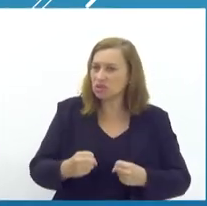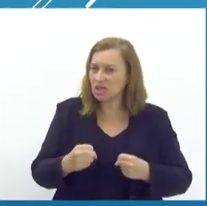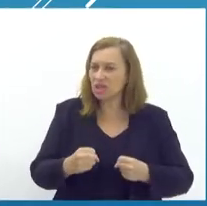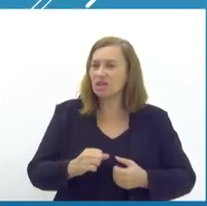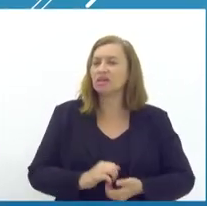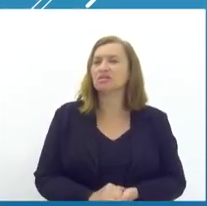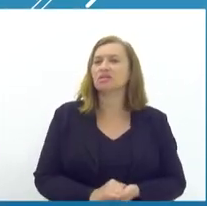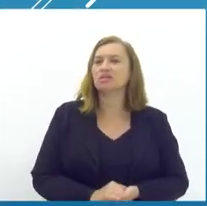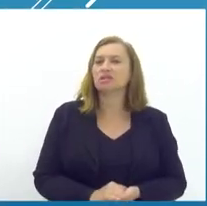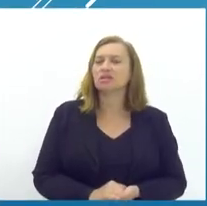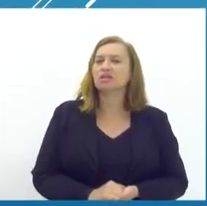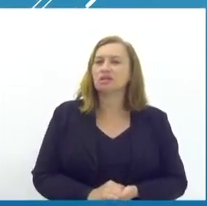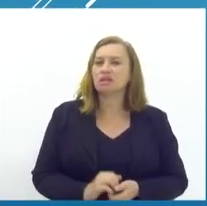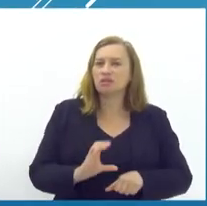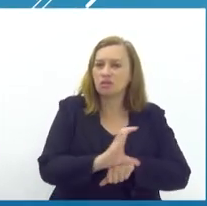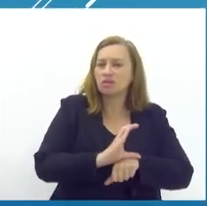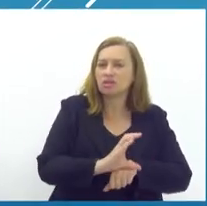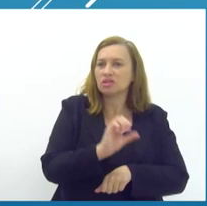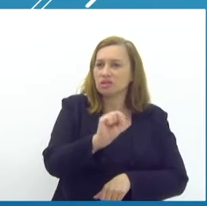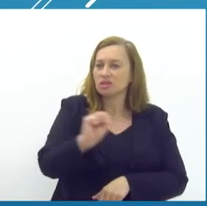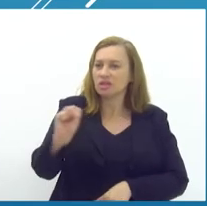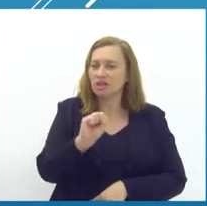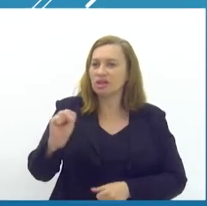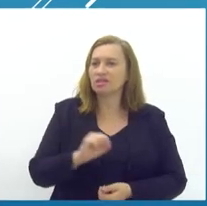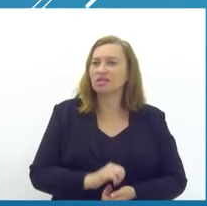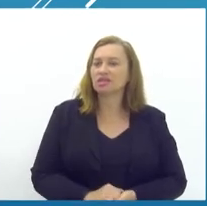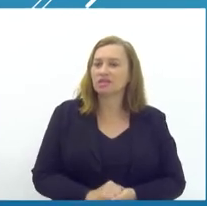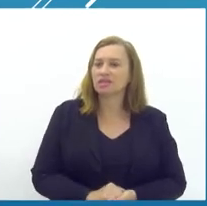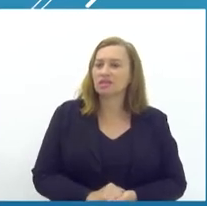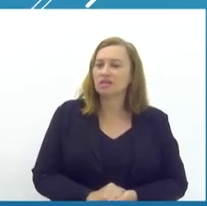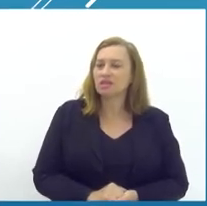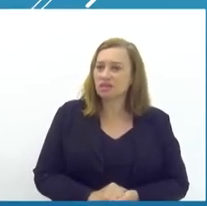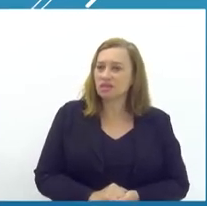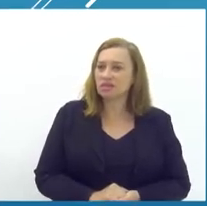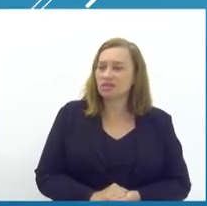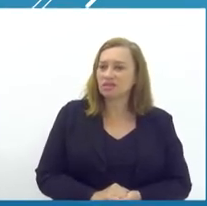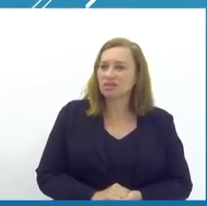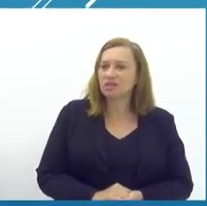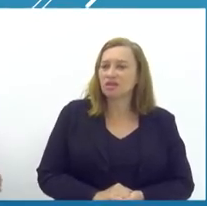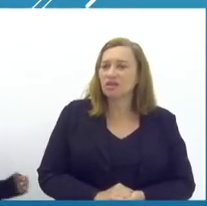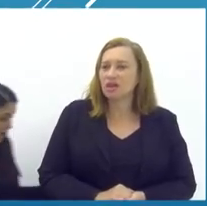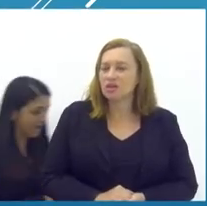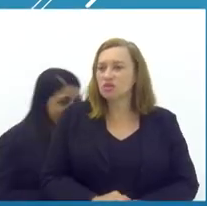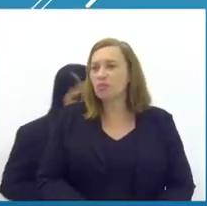nós pesquisa lá na questão de 88 começam a ser usurpados suprimidos